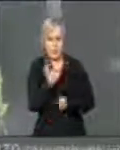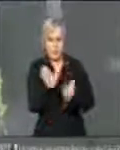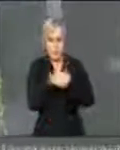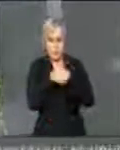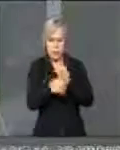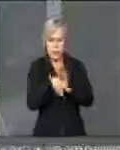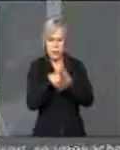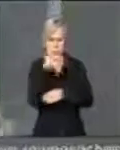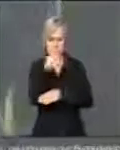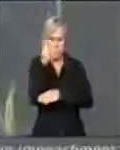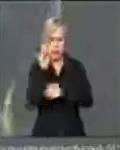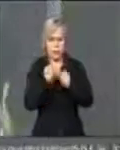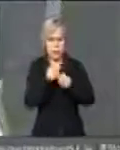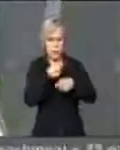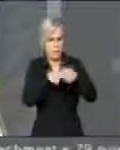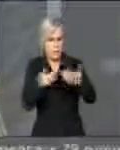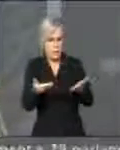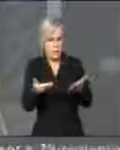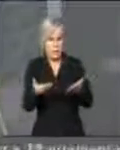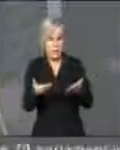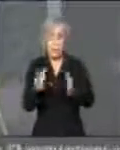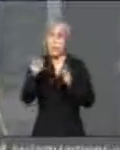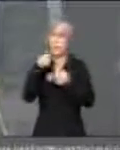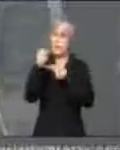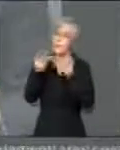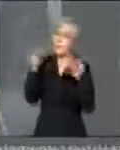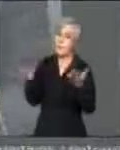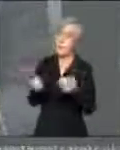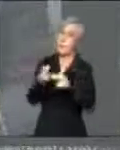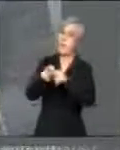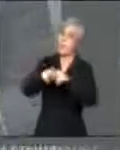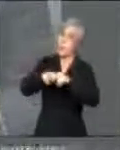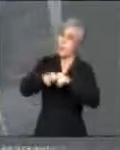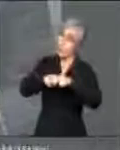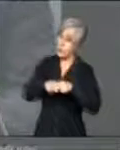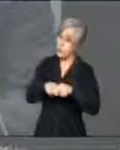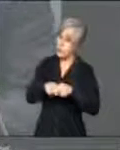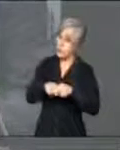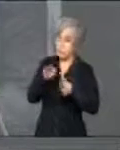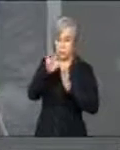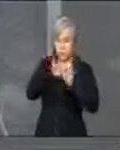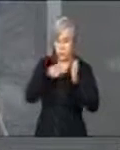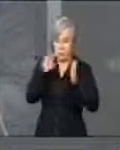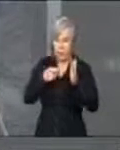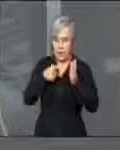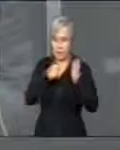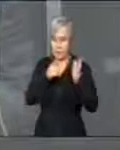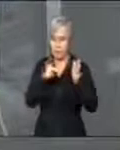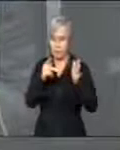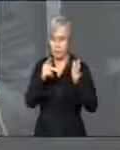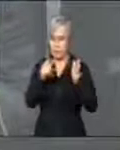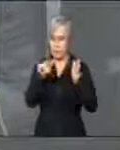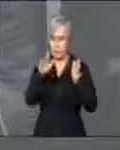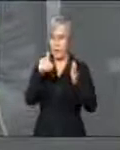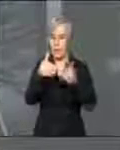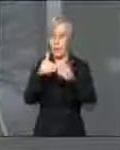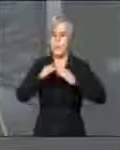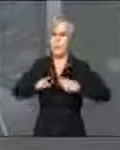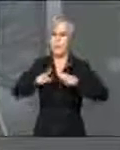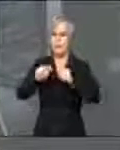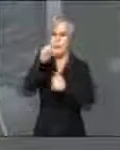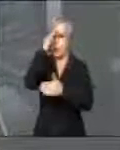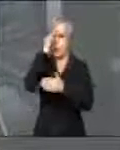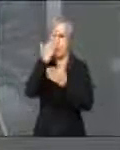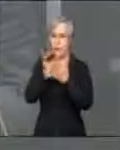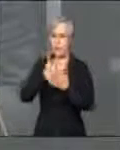não sou covarde. E no final da fala hoje ele dizia assim: por isso, depois de uma série de besteiras que ele disse, peço a todos que confiem na